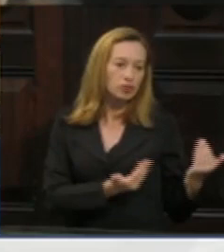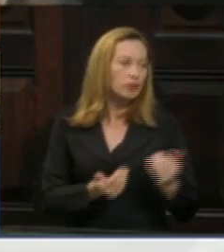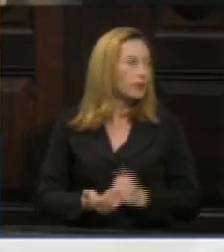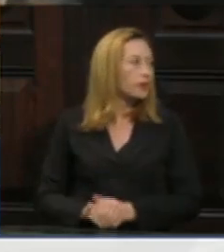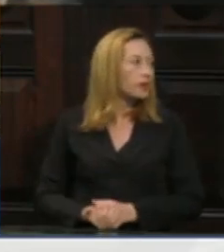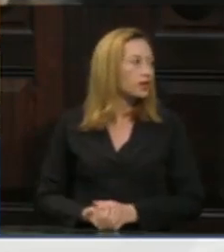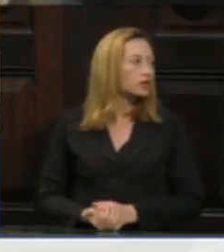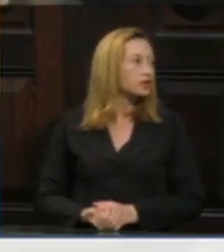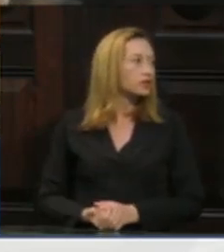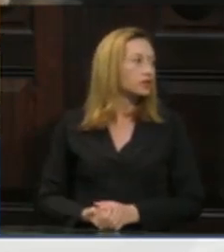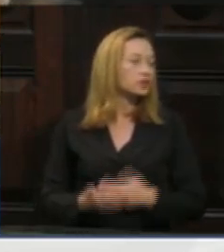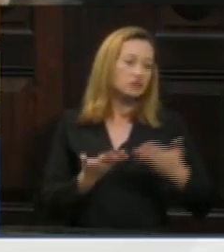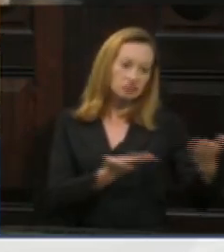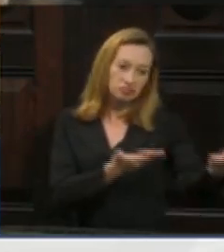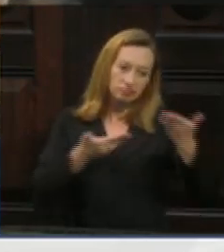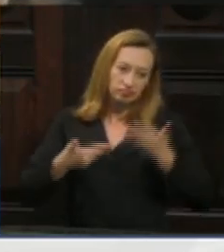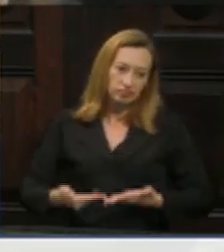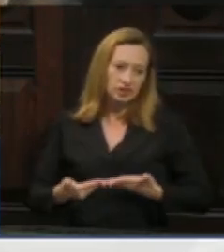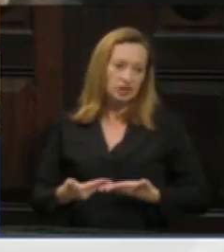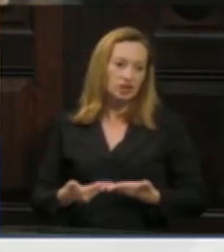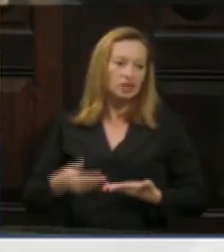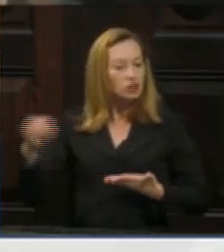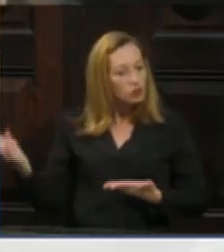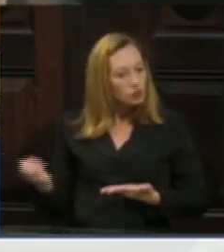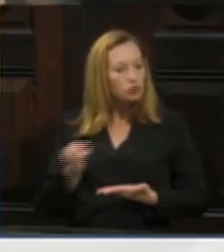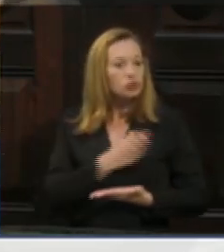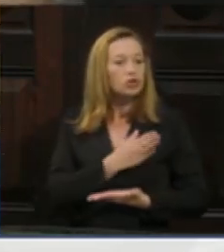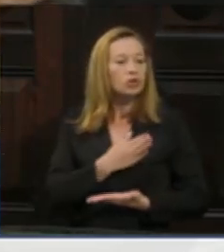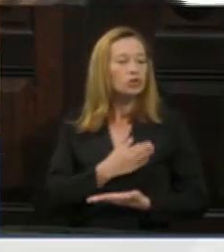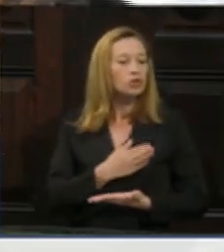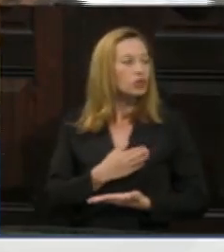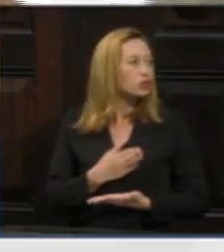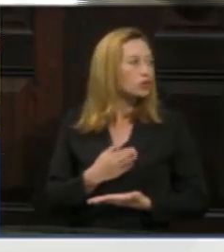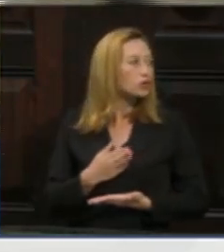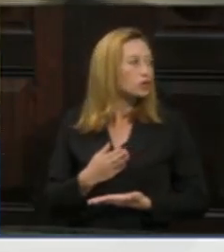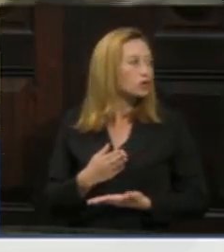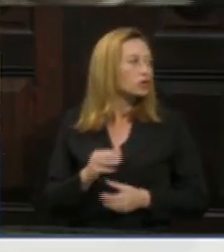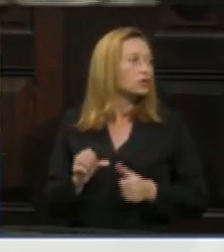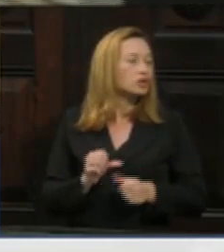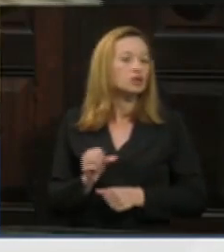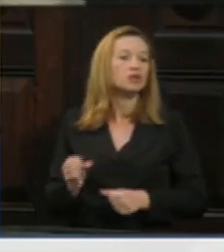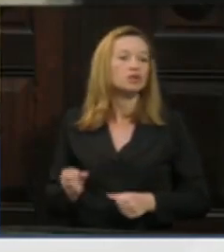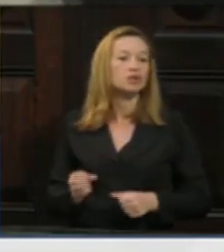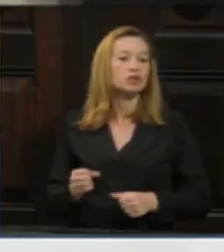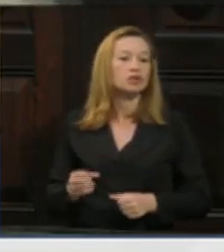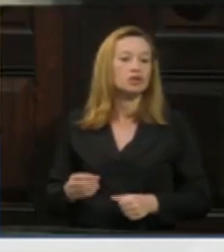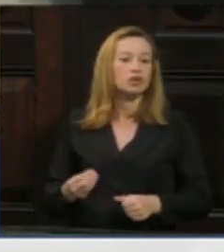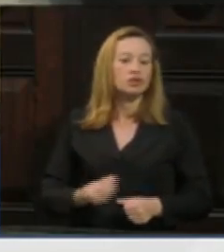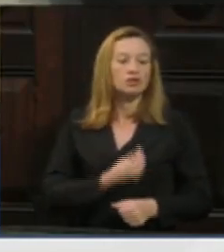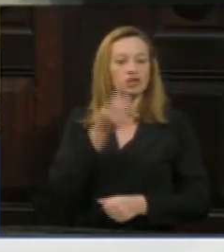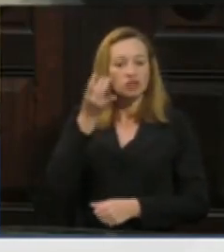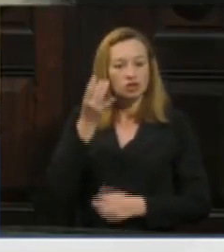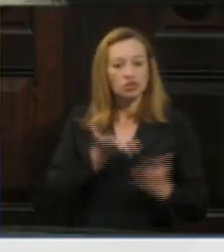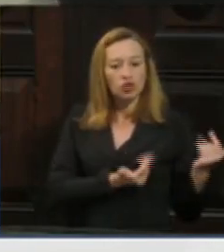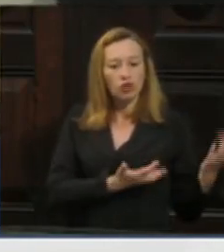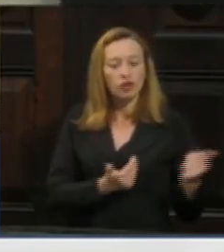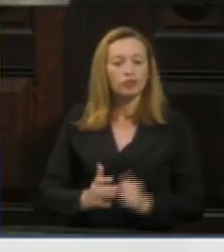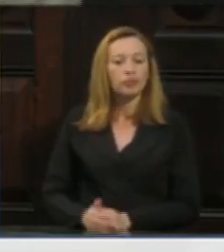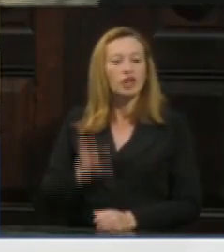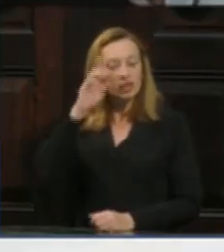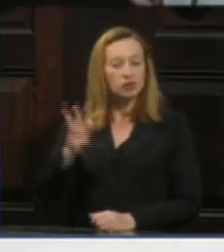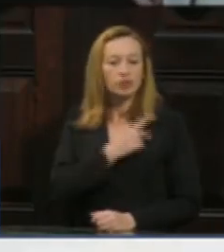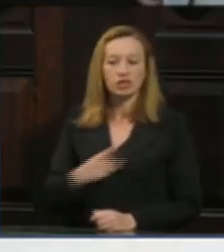a possibilidade de análise de coautoria. Deputado Anderson Nogueira, de minha parte está deferido. Tenho absoluta convicção e certeza que o